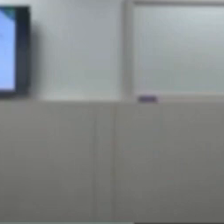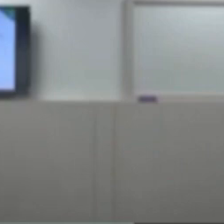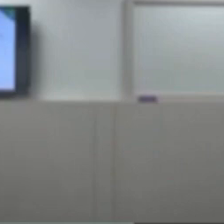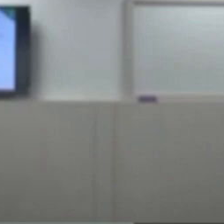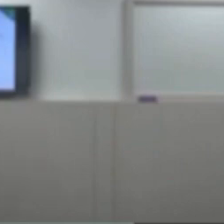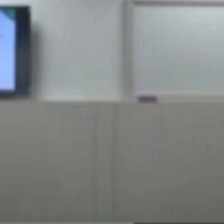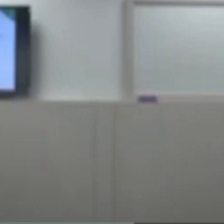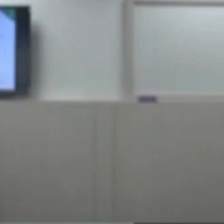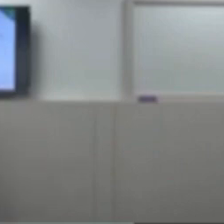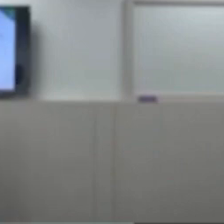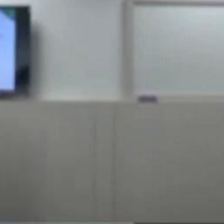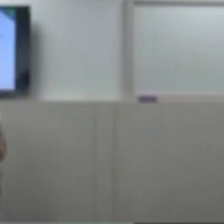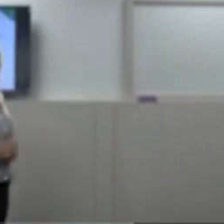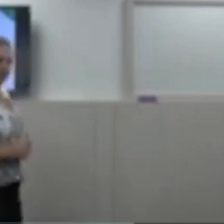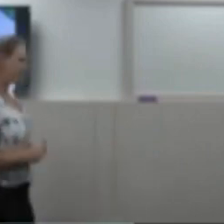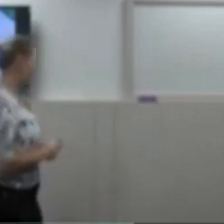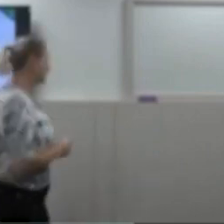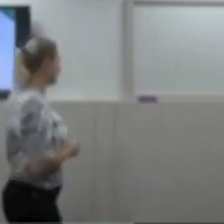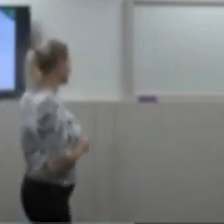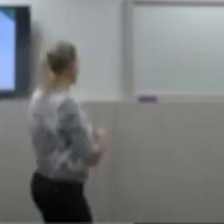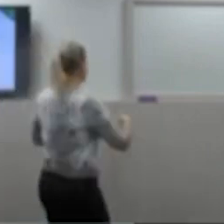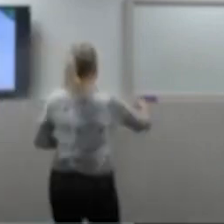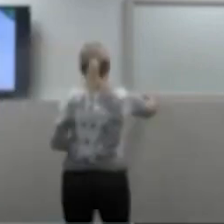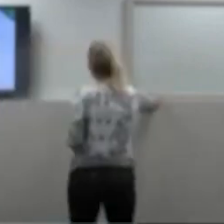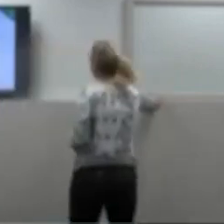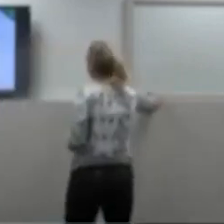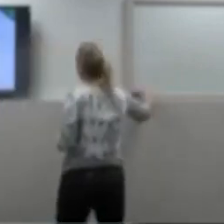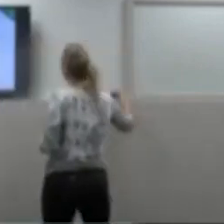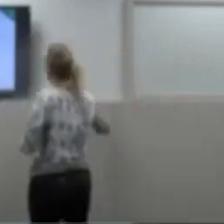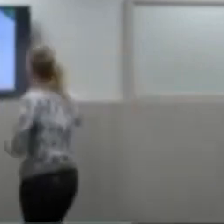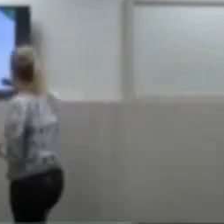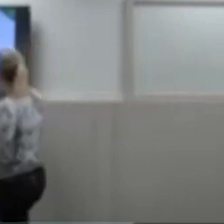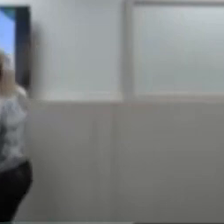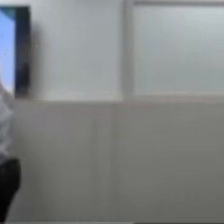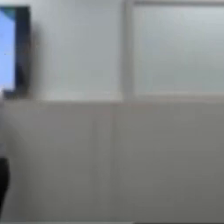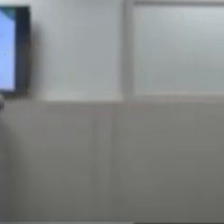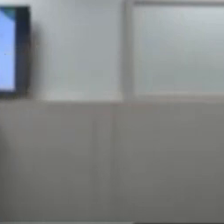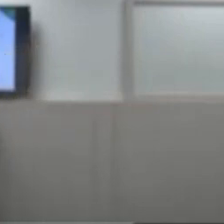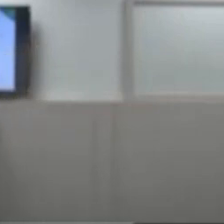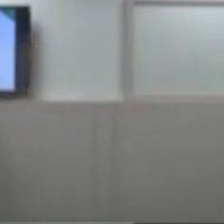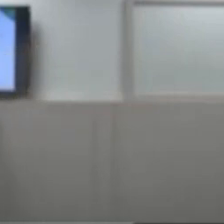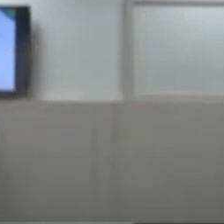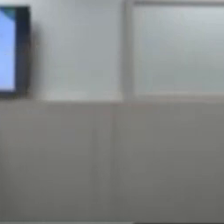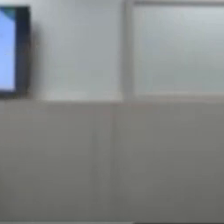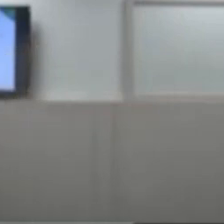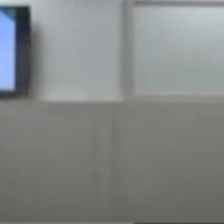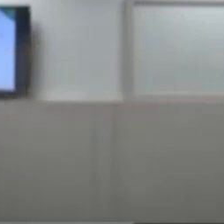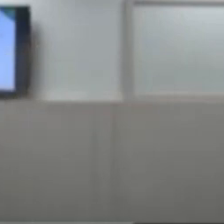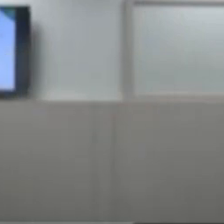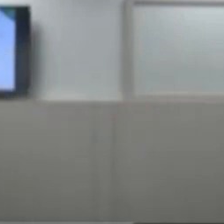Ampulheta, não tá aparecendo, né? Nem vou escrever então. Vou escrever no outro aqui, tá?